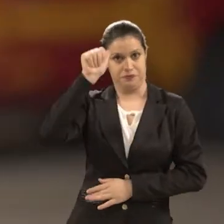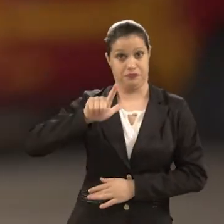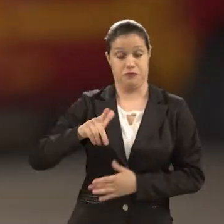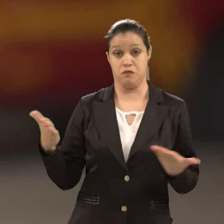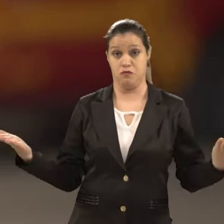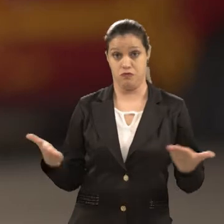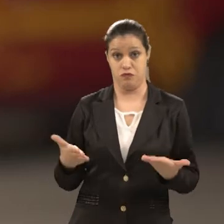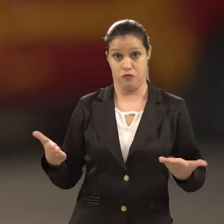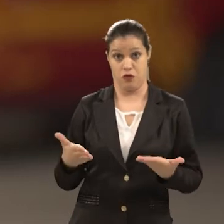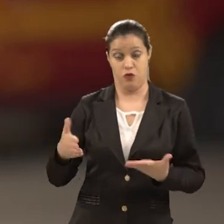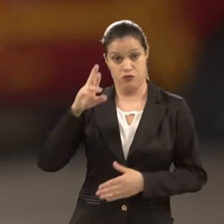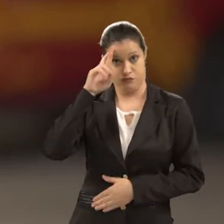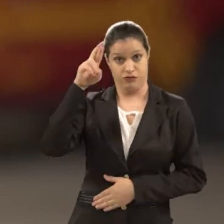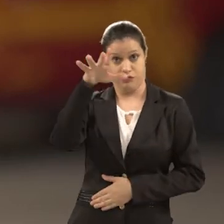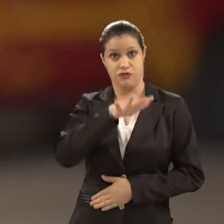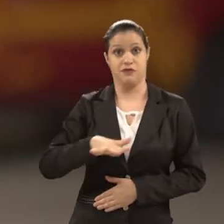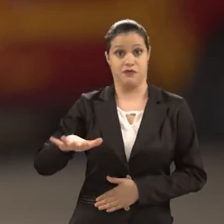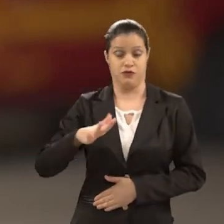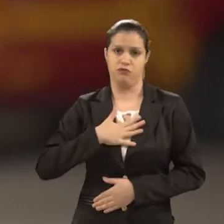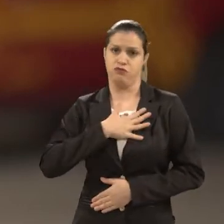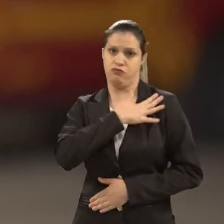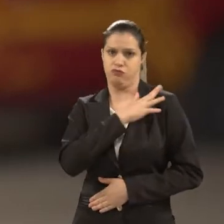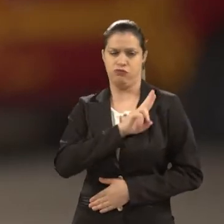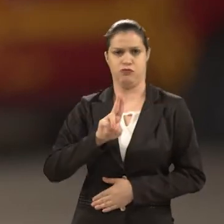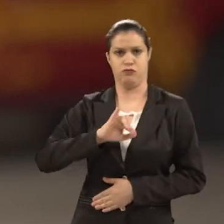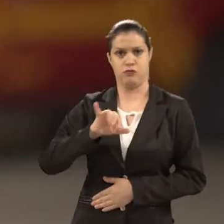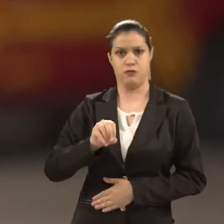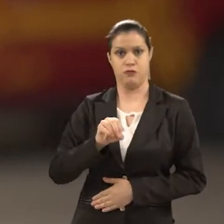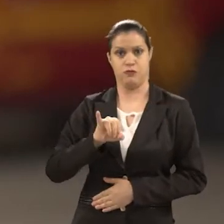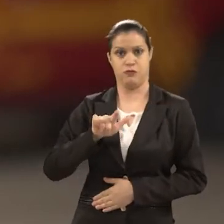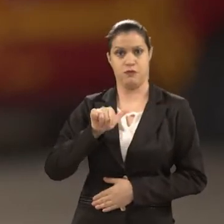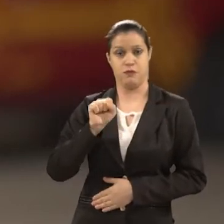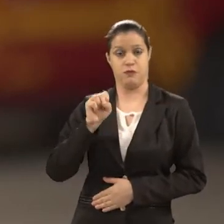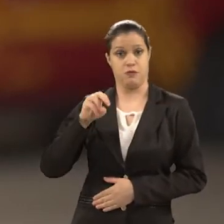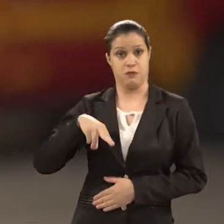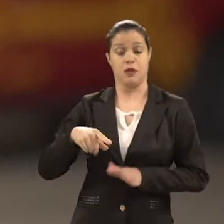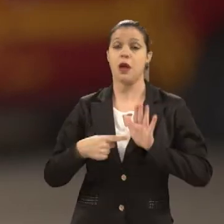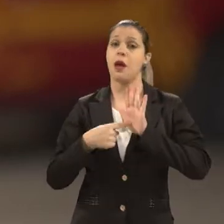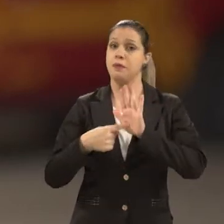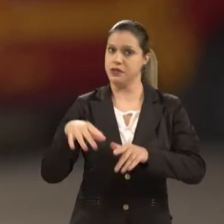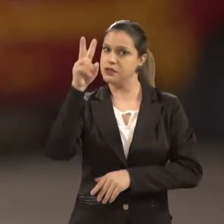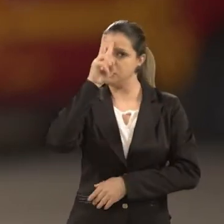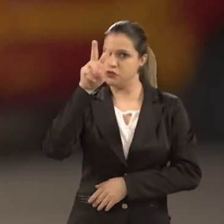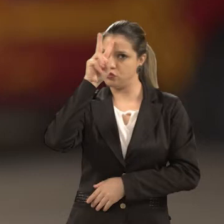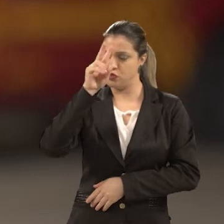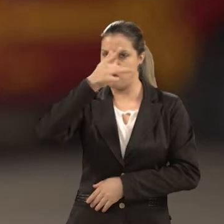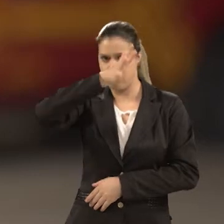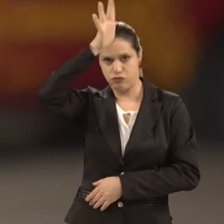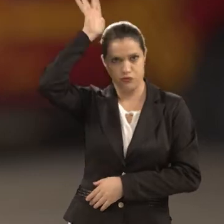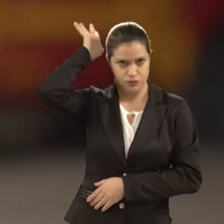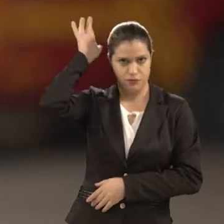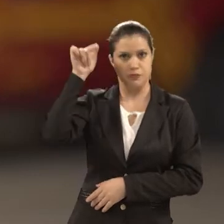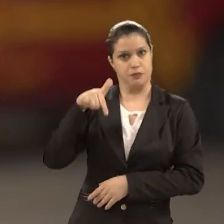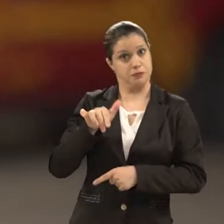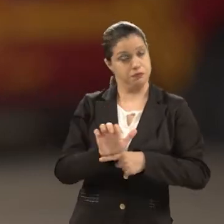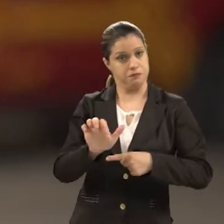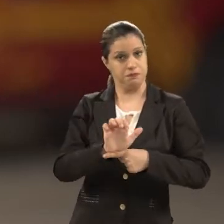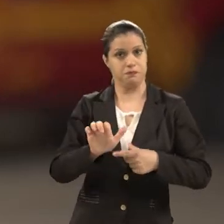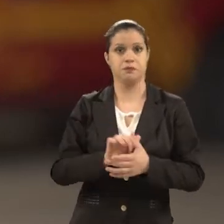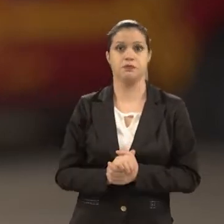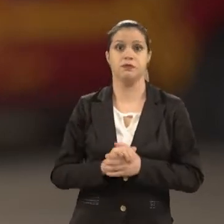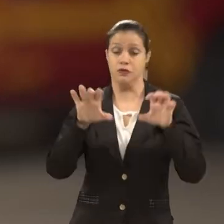Hoje, o comandante-geral da corporação, Coronel Joilson Alves do Amaral, apresenta um pouco da história dos bombeiros militares no estado, sua